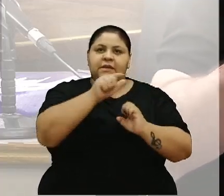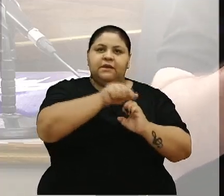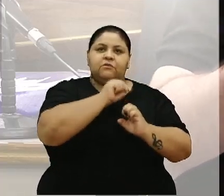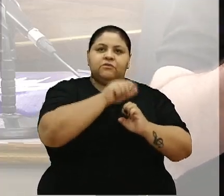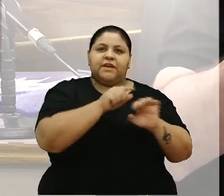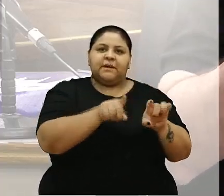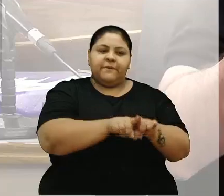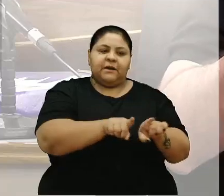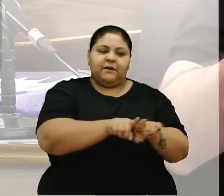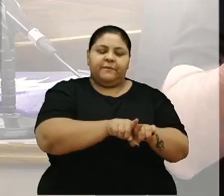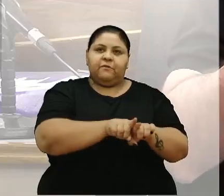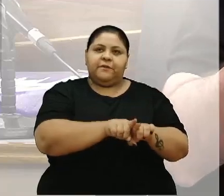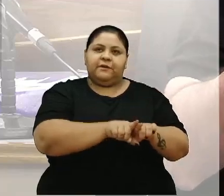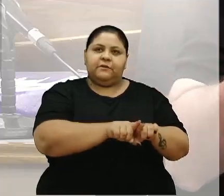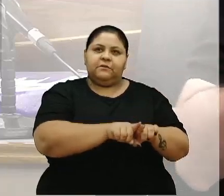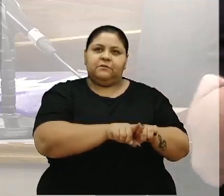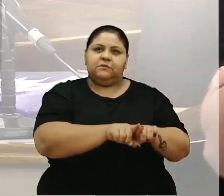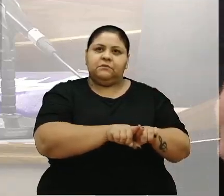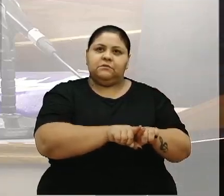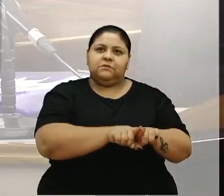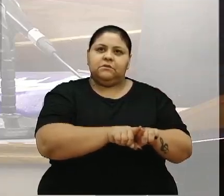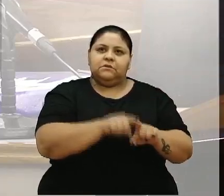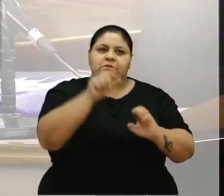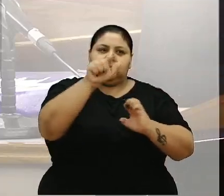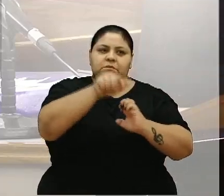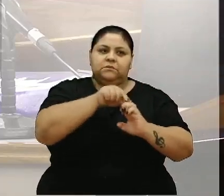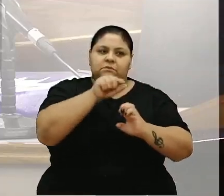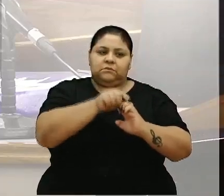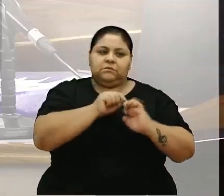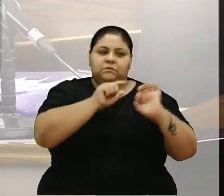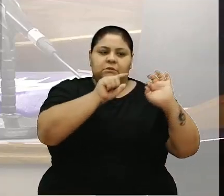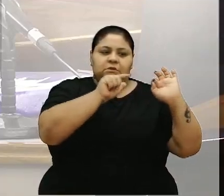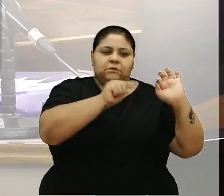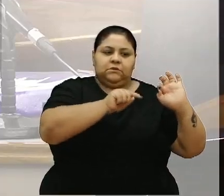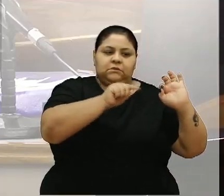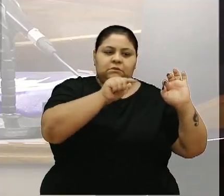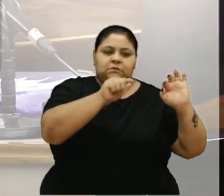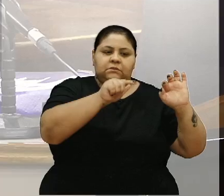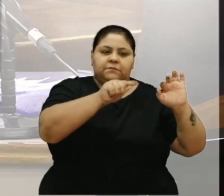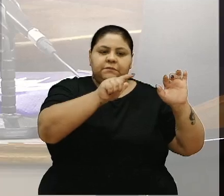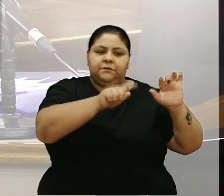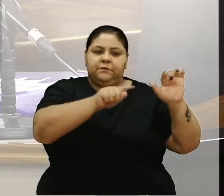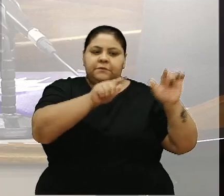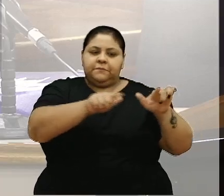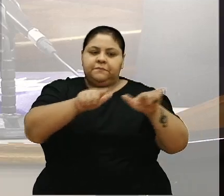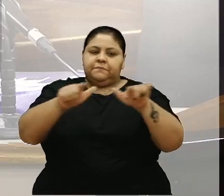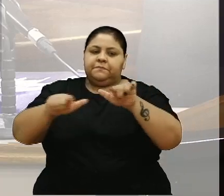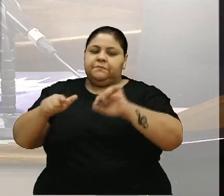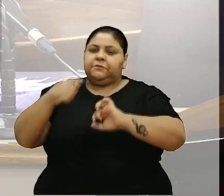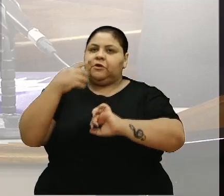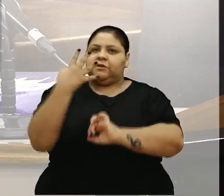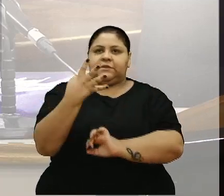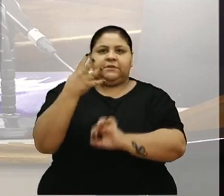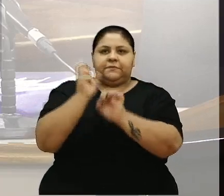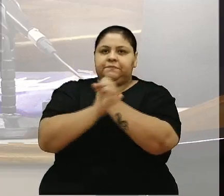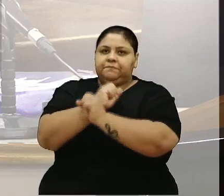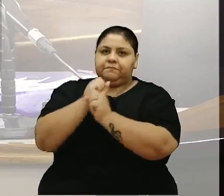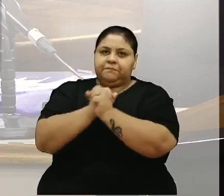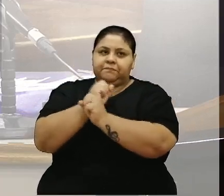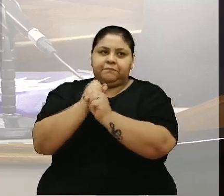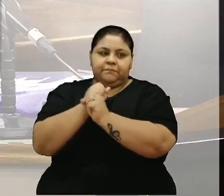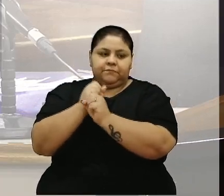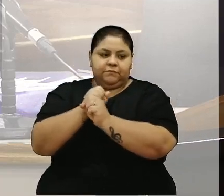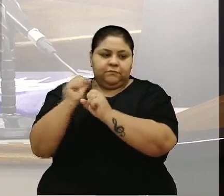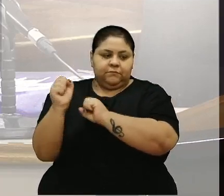nessa ideia e valorizassem as empresas locais. Vocês que estão há praticamente 4 anos aqui, o Rodrigo